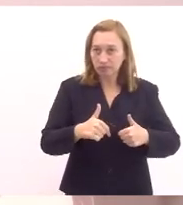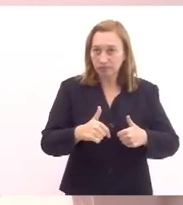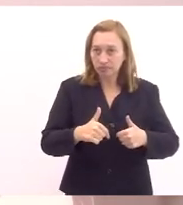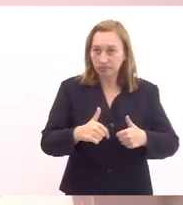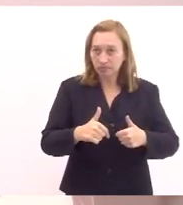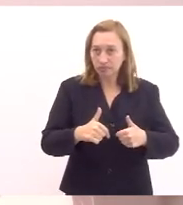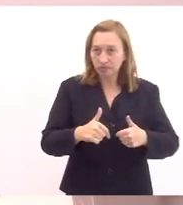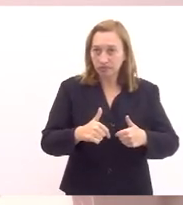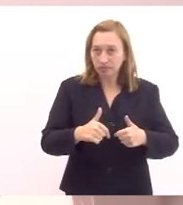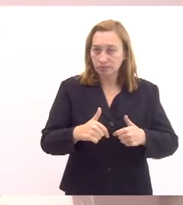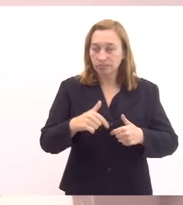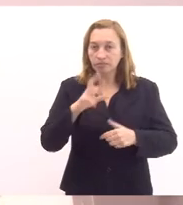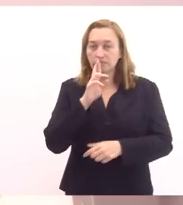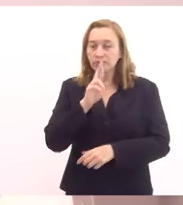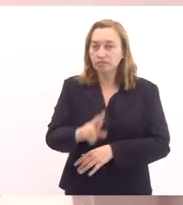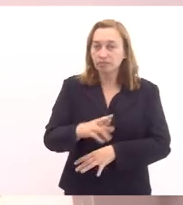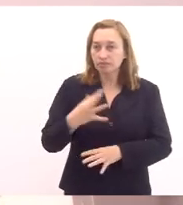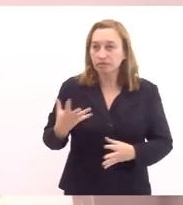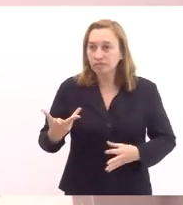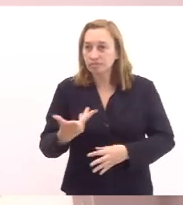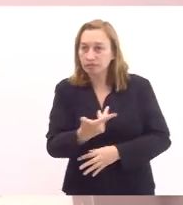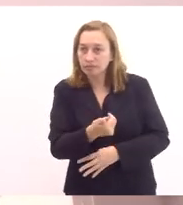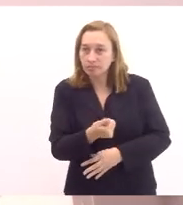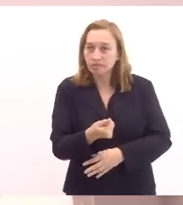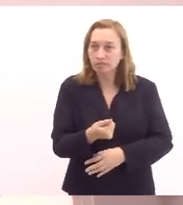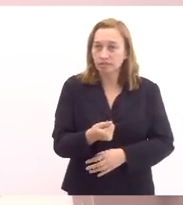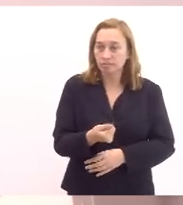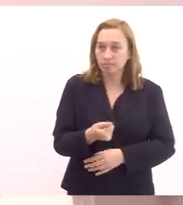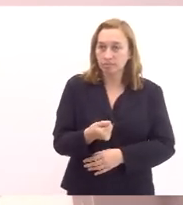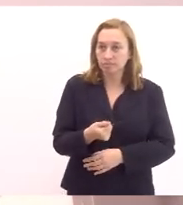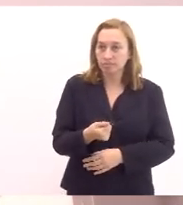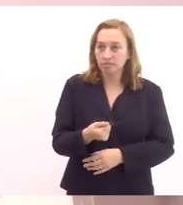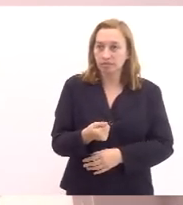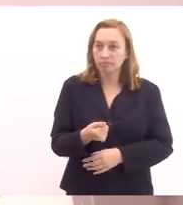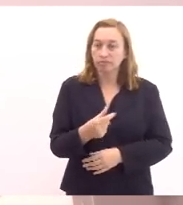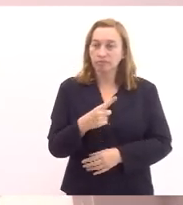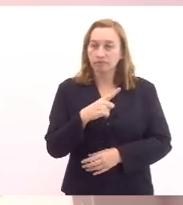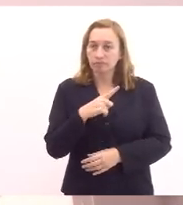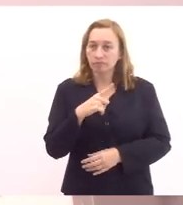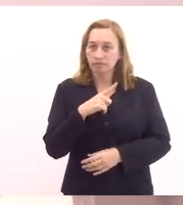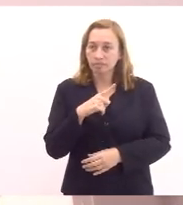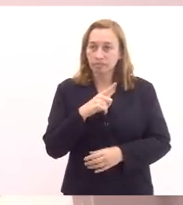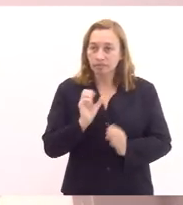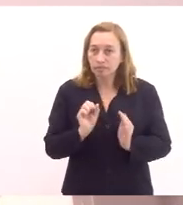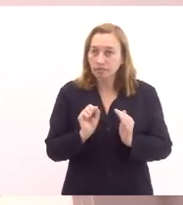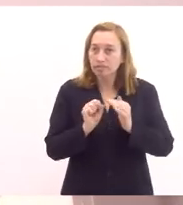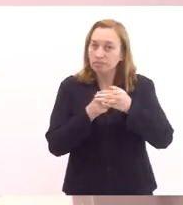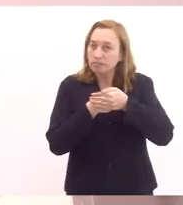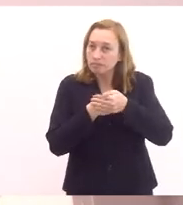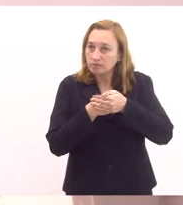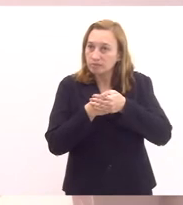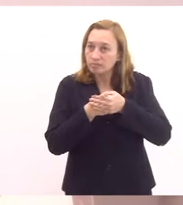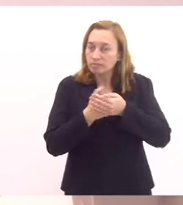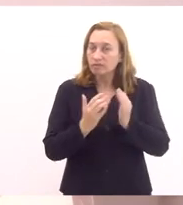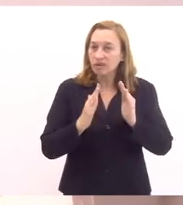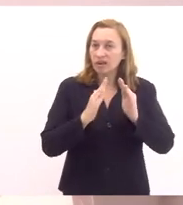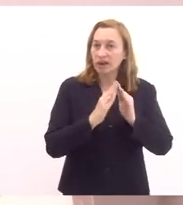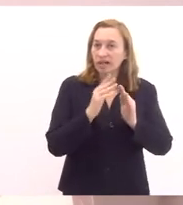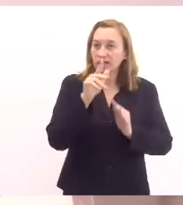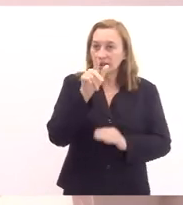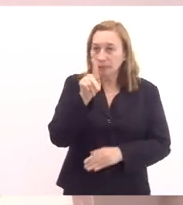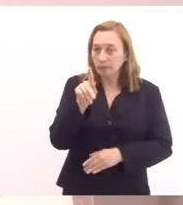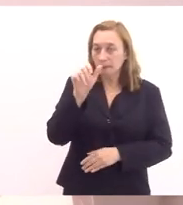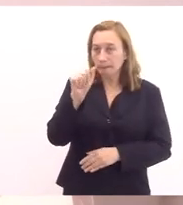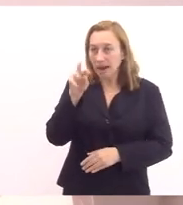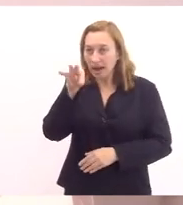com excelentes resultados e que vem passando por um abafamento e a casa de parto